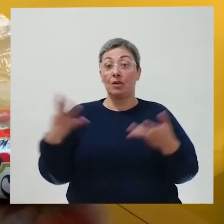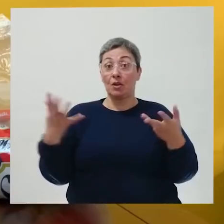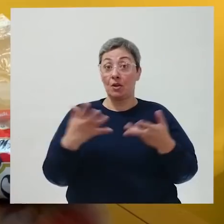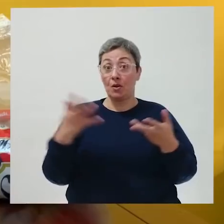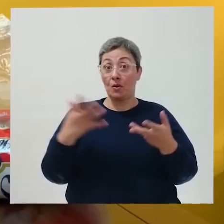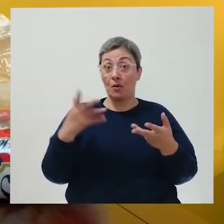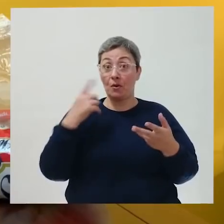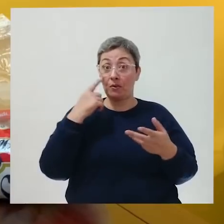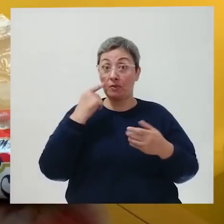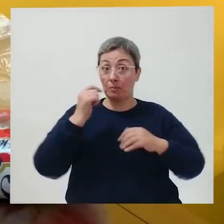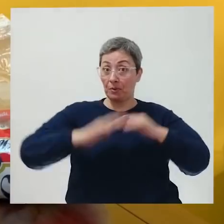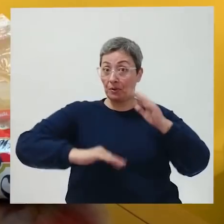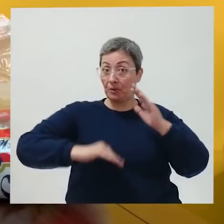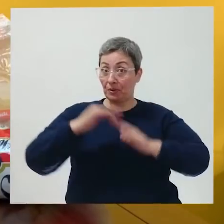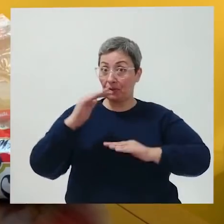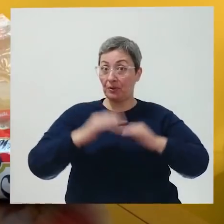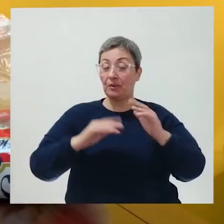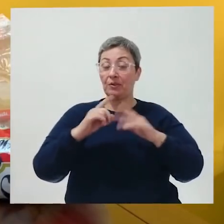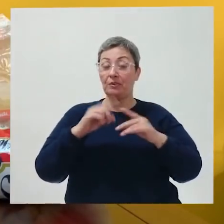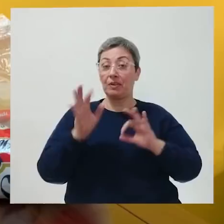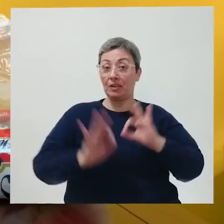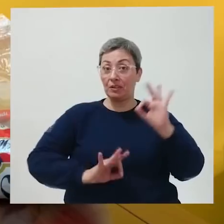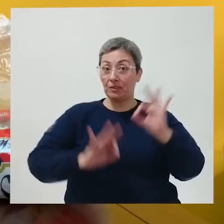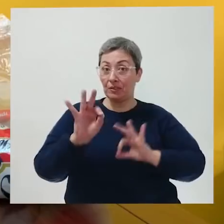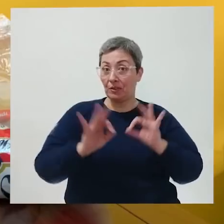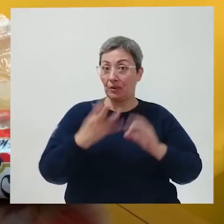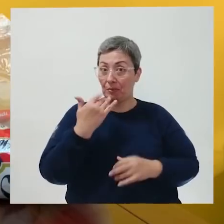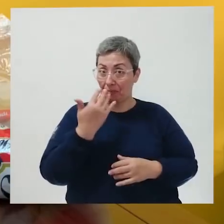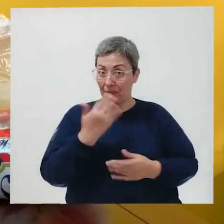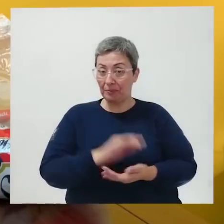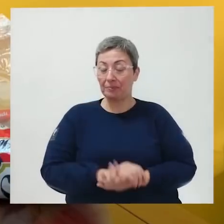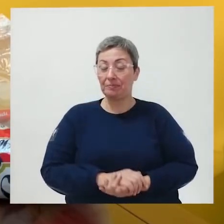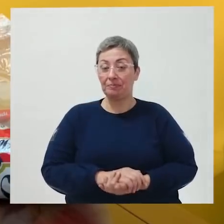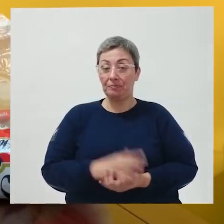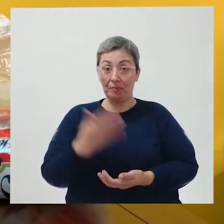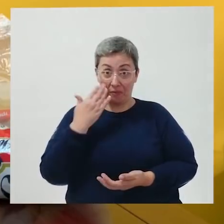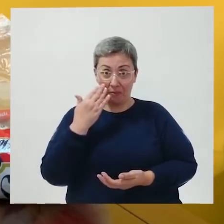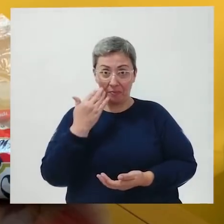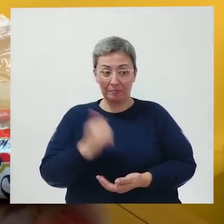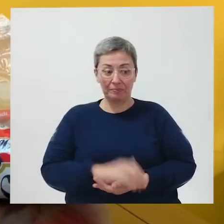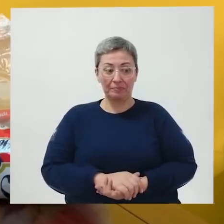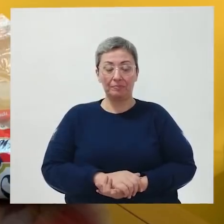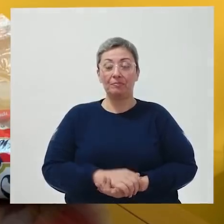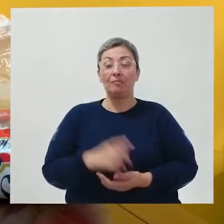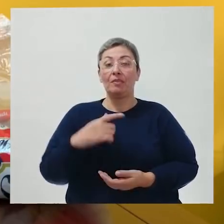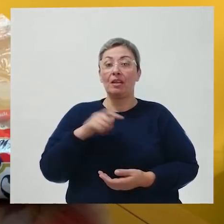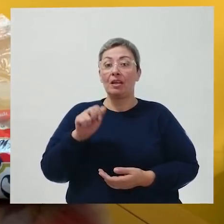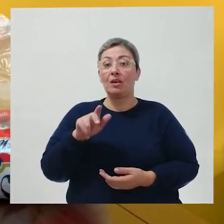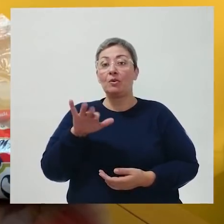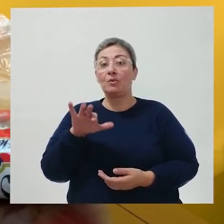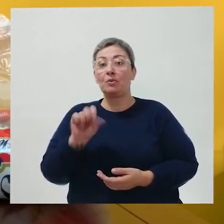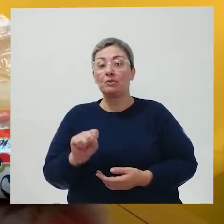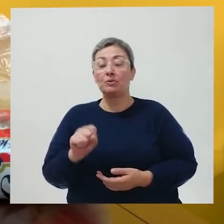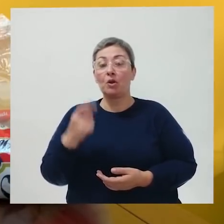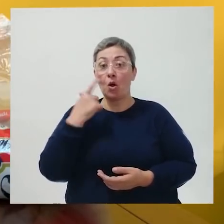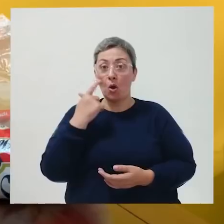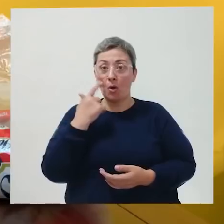Hoje nós vamos fazer uma atividade de organizar os mantimentos. Vamos lá?